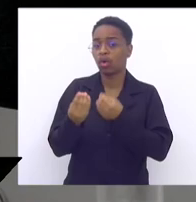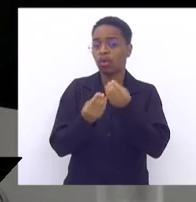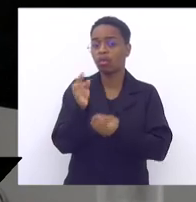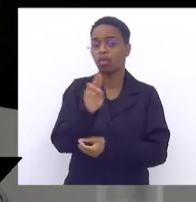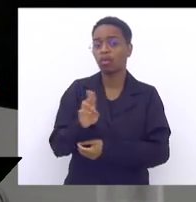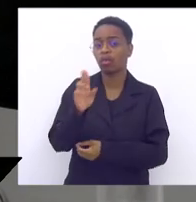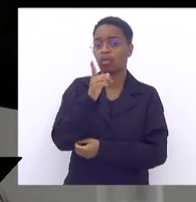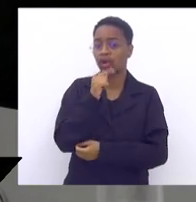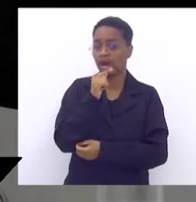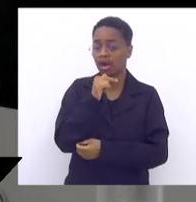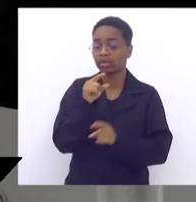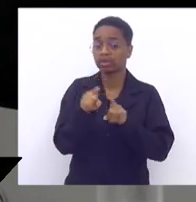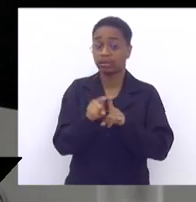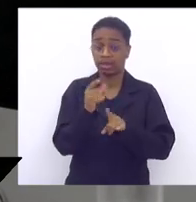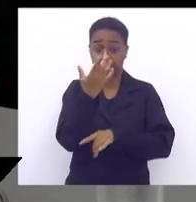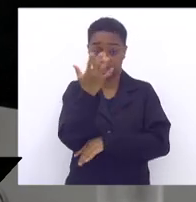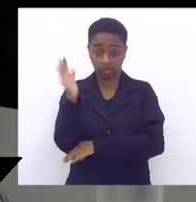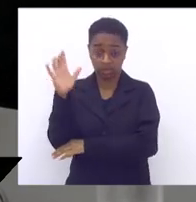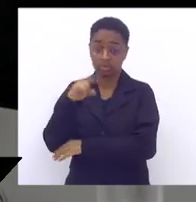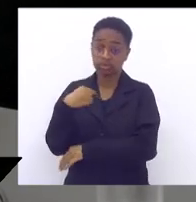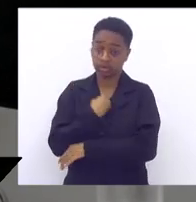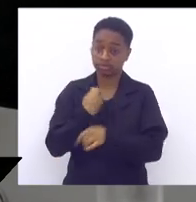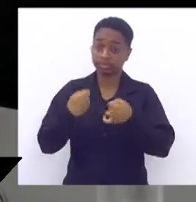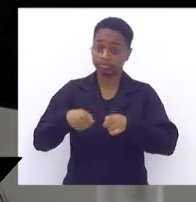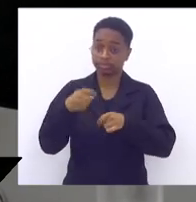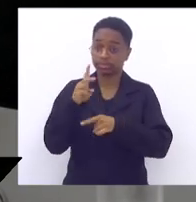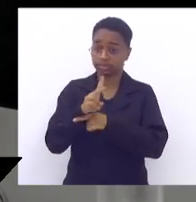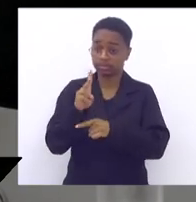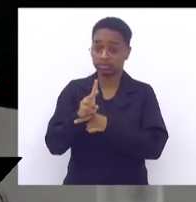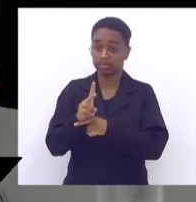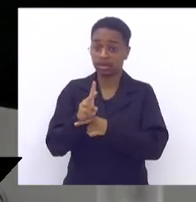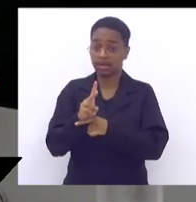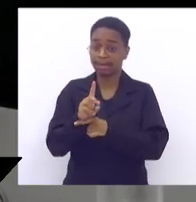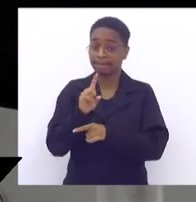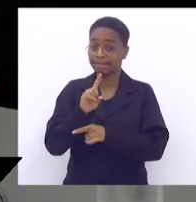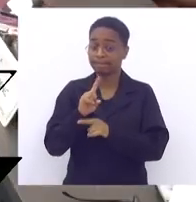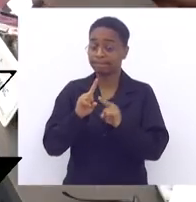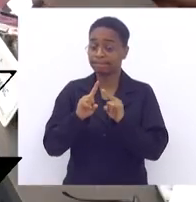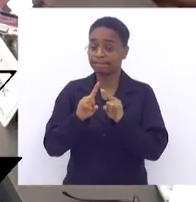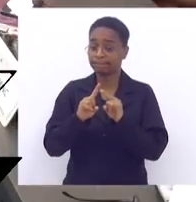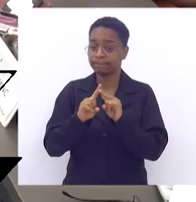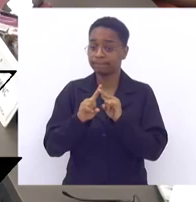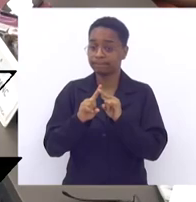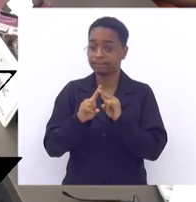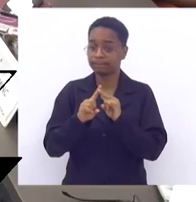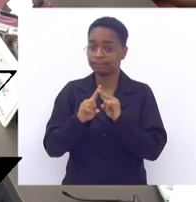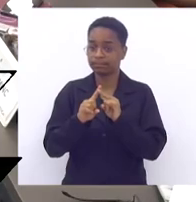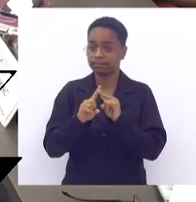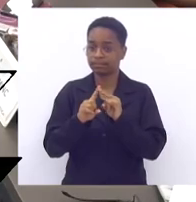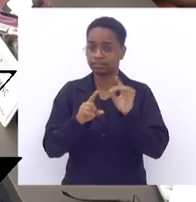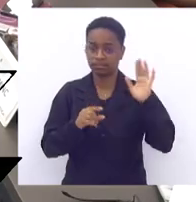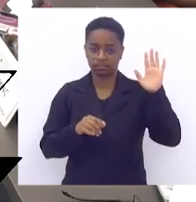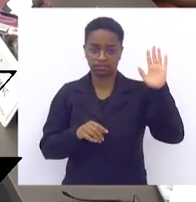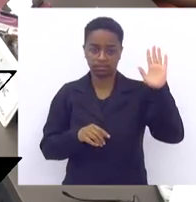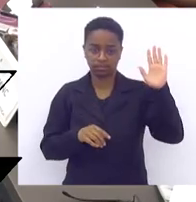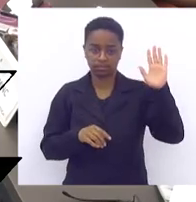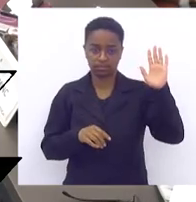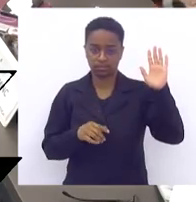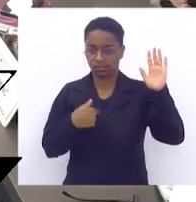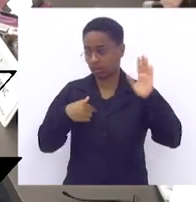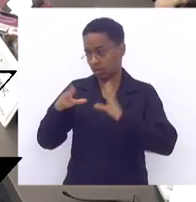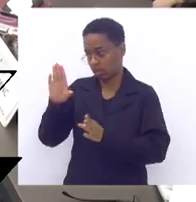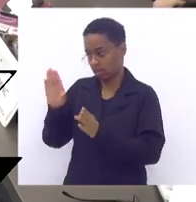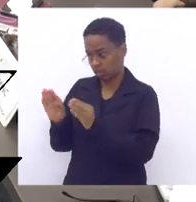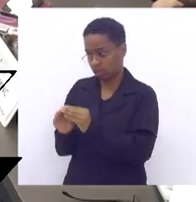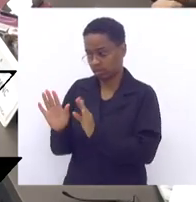enfim. A natureza a gente tem que preservar, mas ela não está acima. Vossa Excelência, me permite um breve à parte, doutor Serginho. Só para concluir,